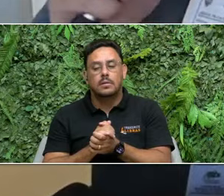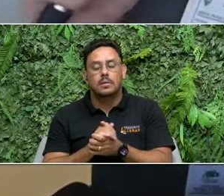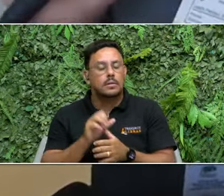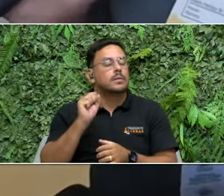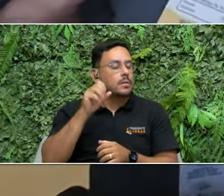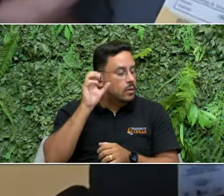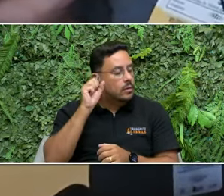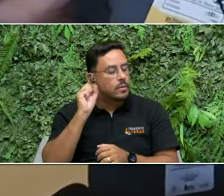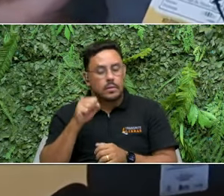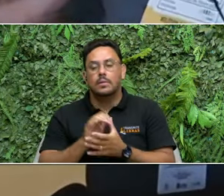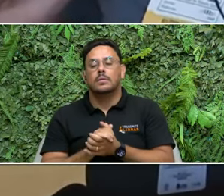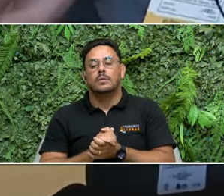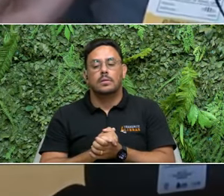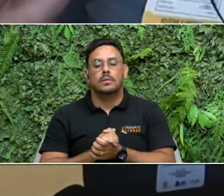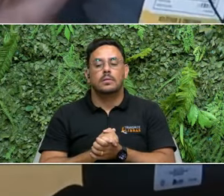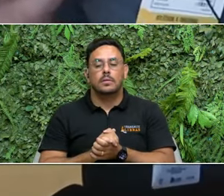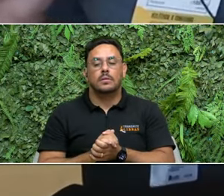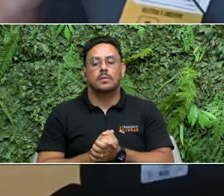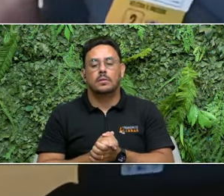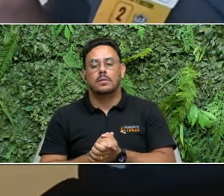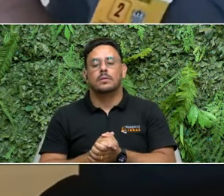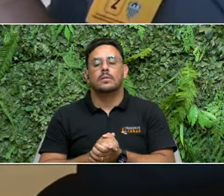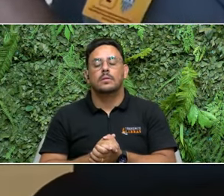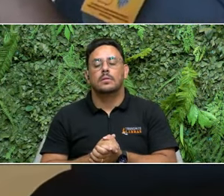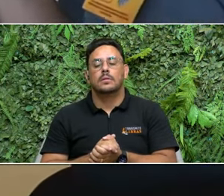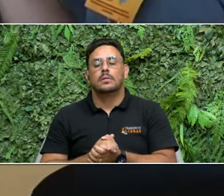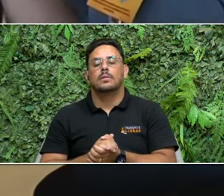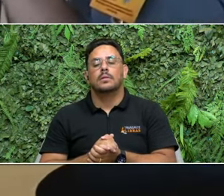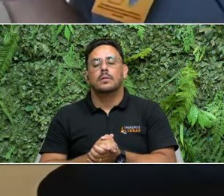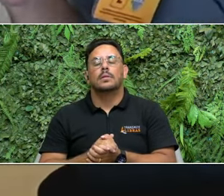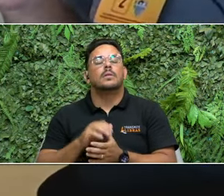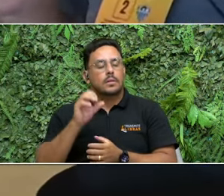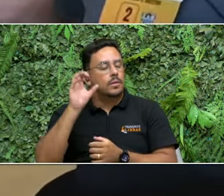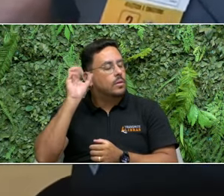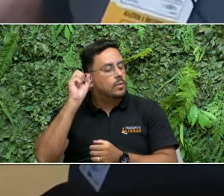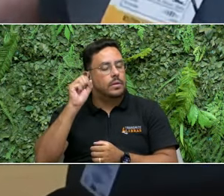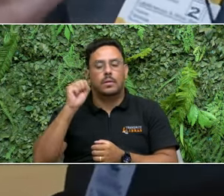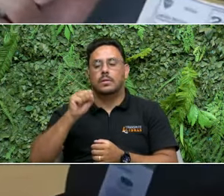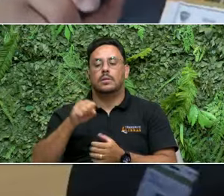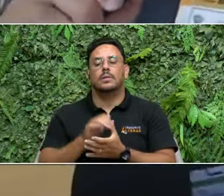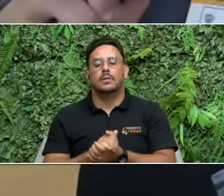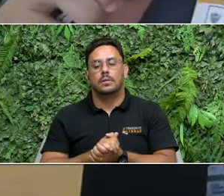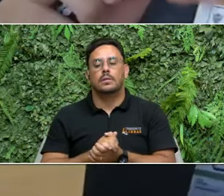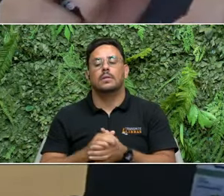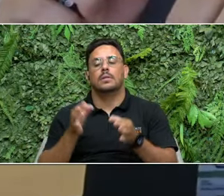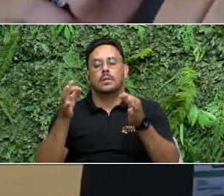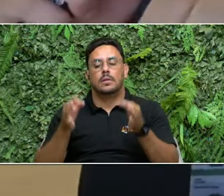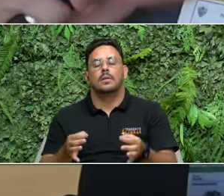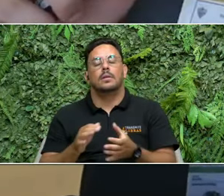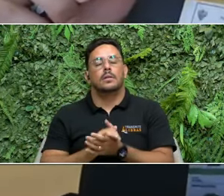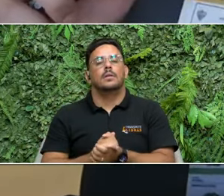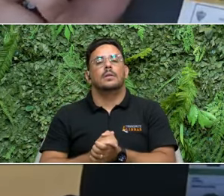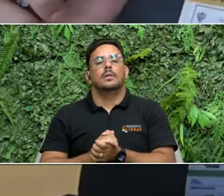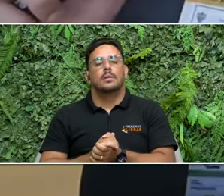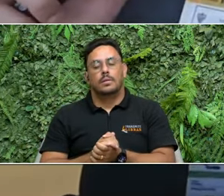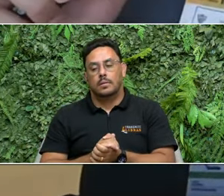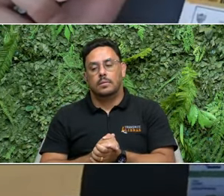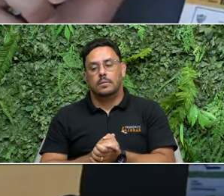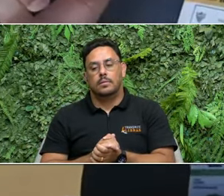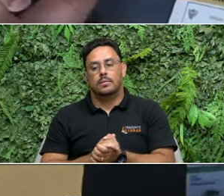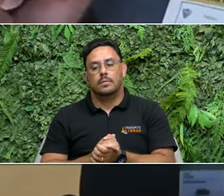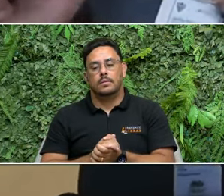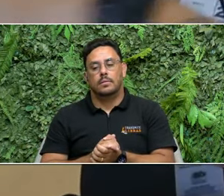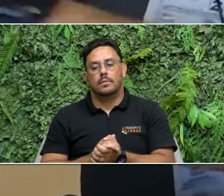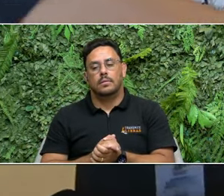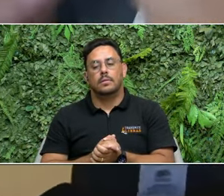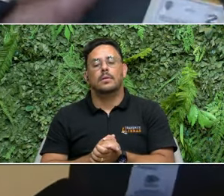senhor tô te ouvindo aqui porque você tá do meu lado Espero que não viu estamos ouvindo sim gente po vai falando besteira aí não é para falar não